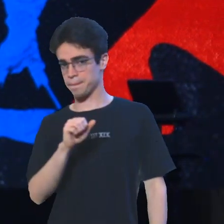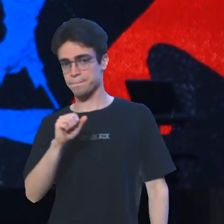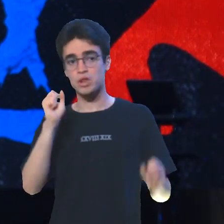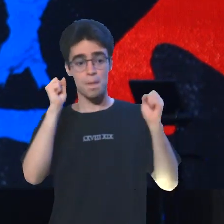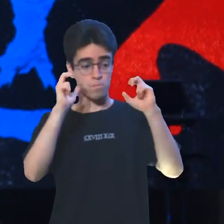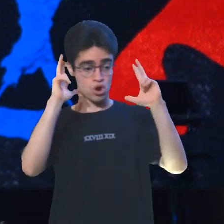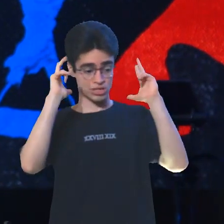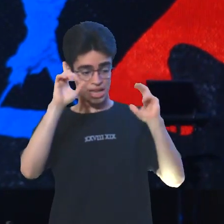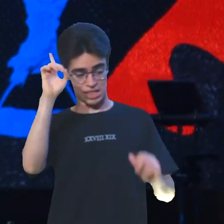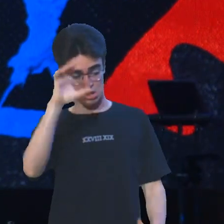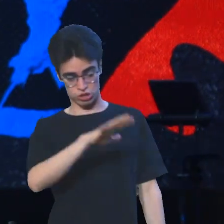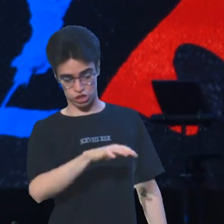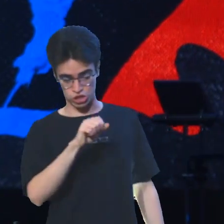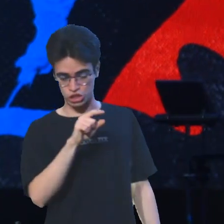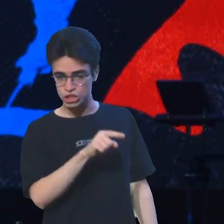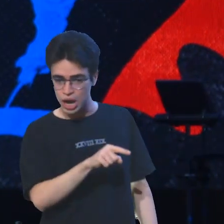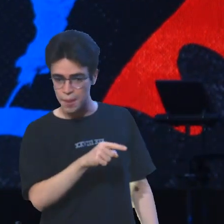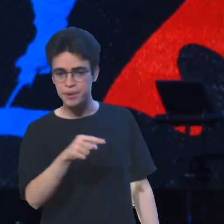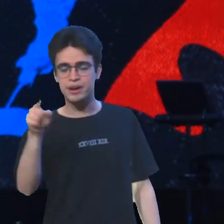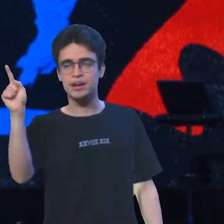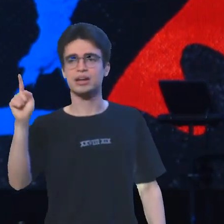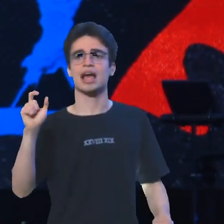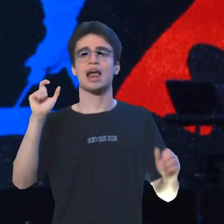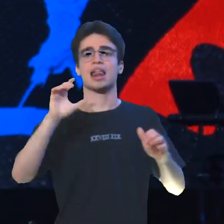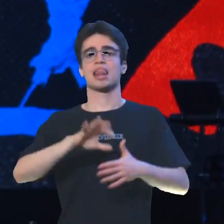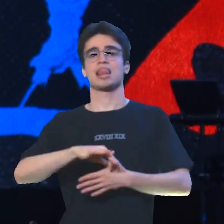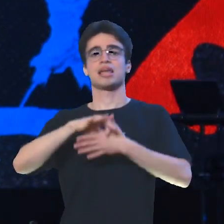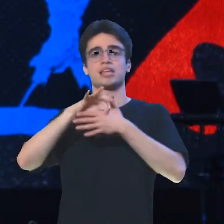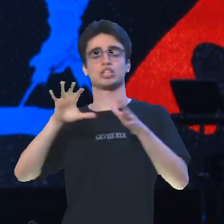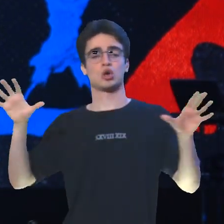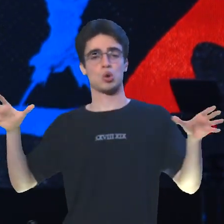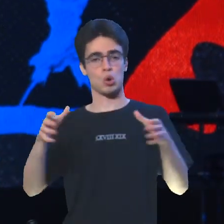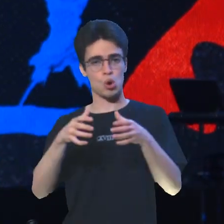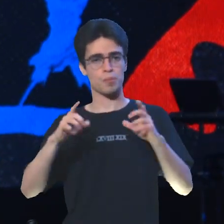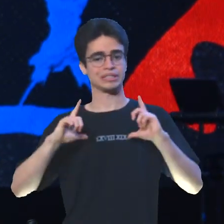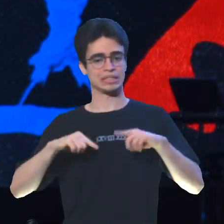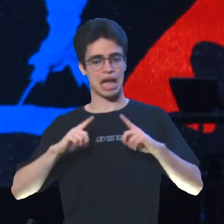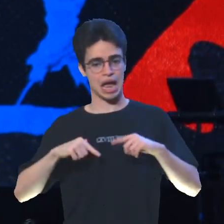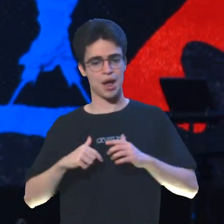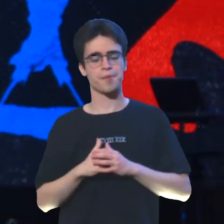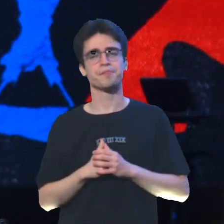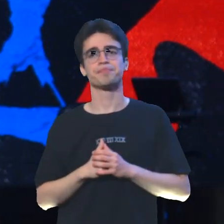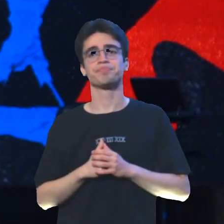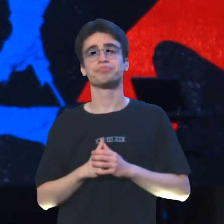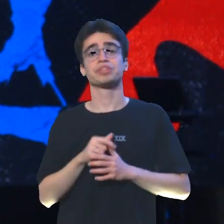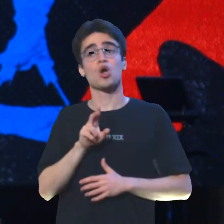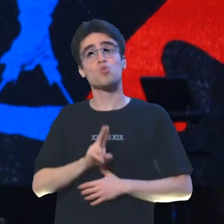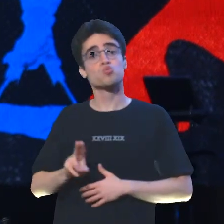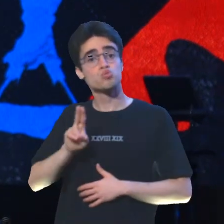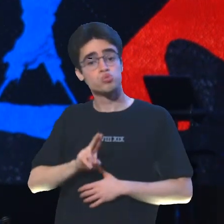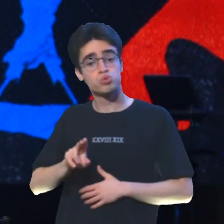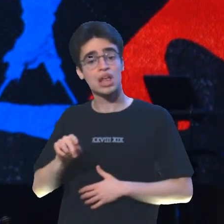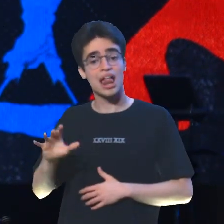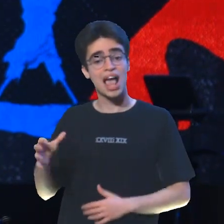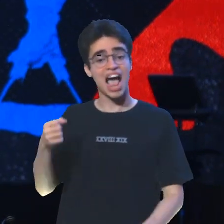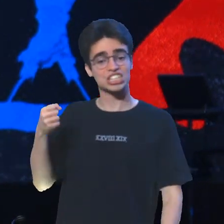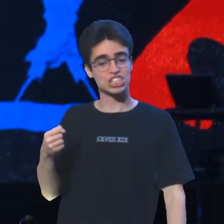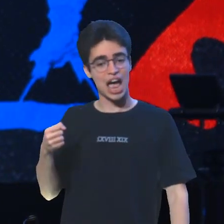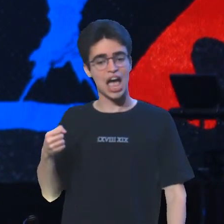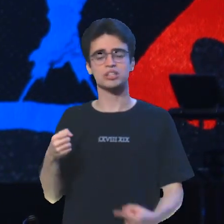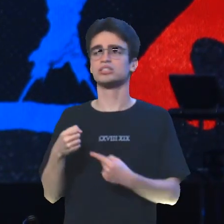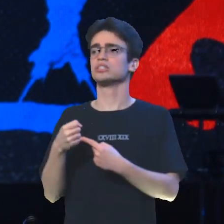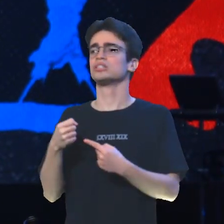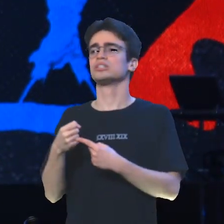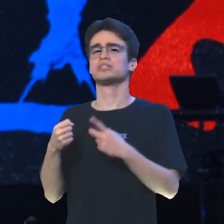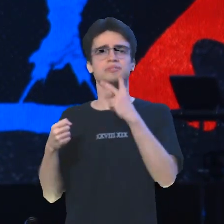para liderar o povo de Israel, ele usa o bordão dele, o cajado dele,